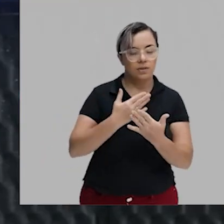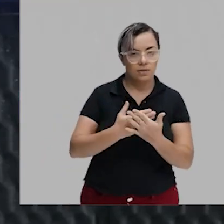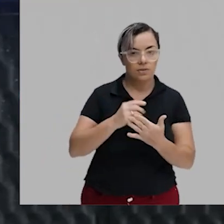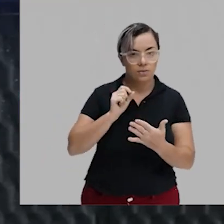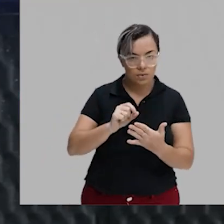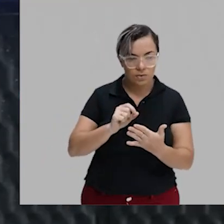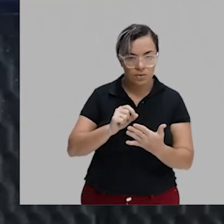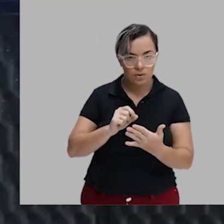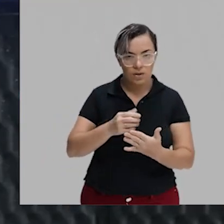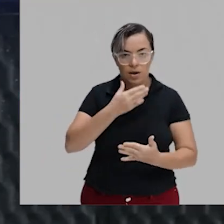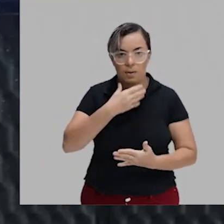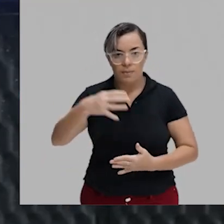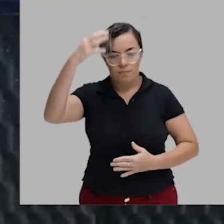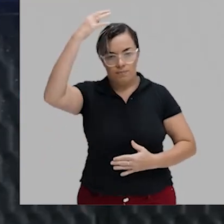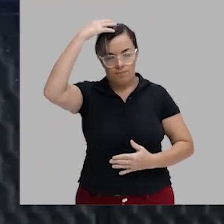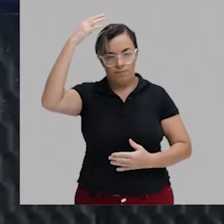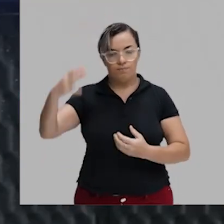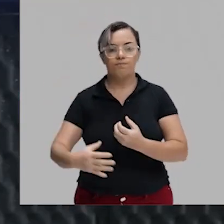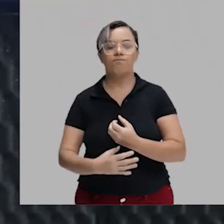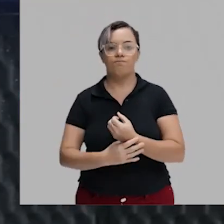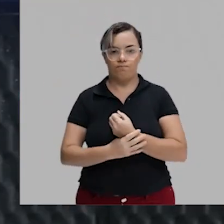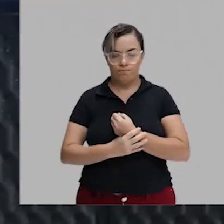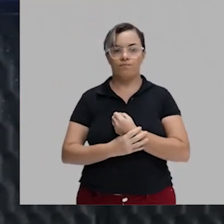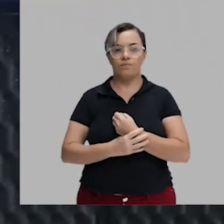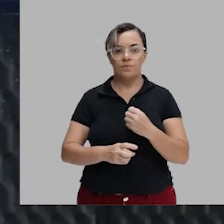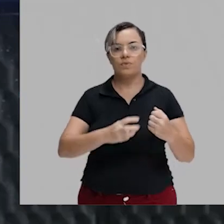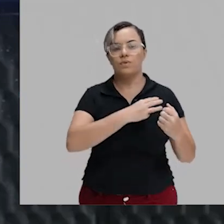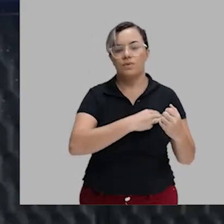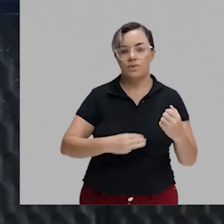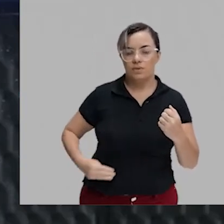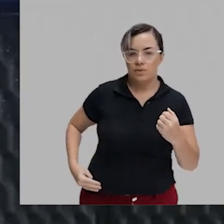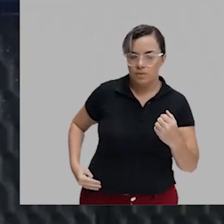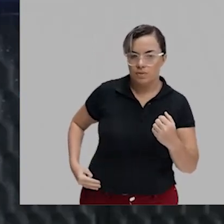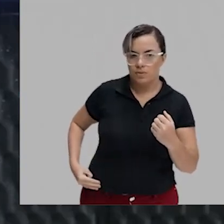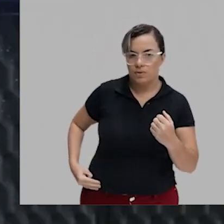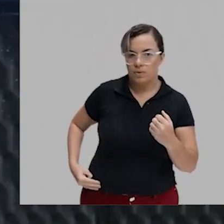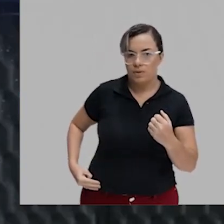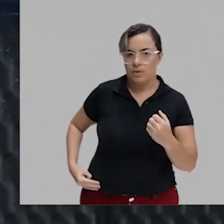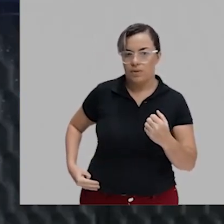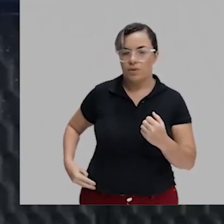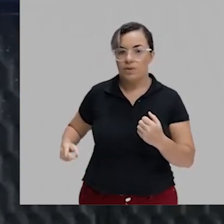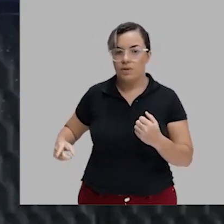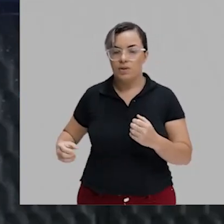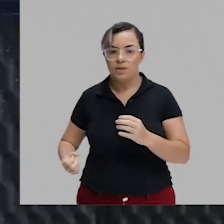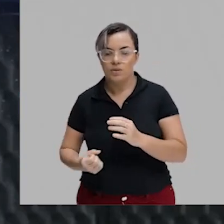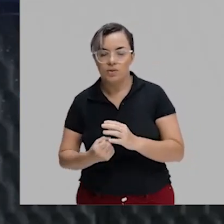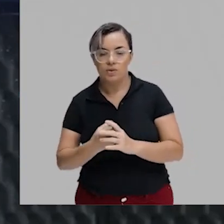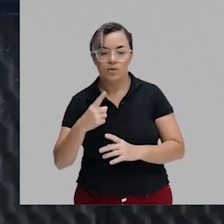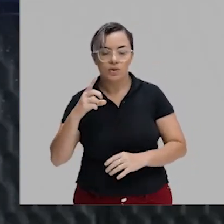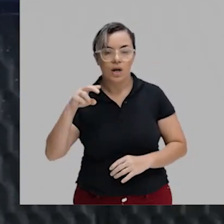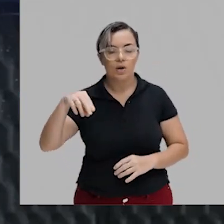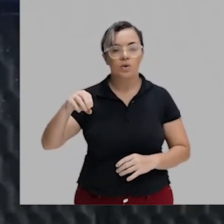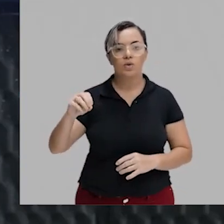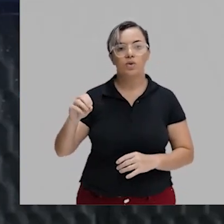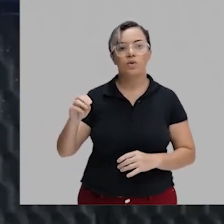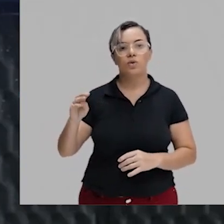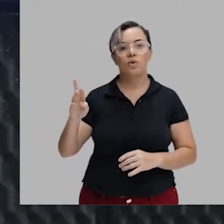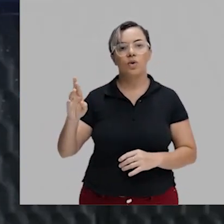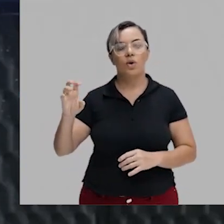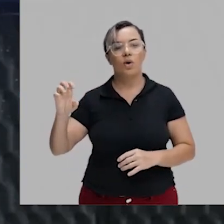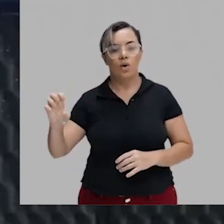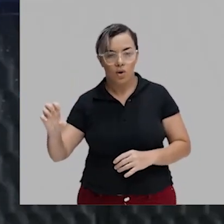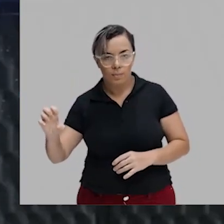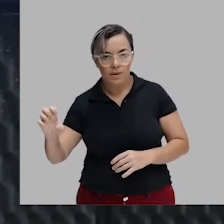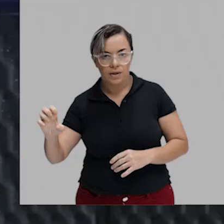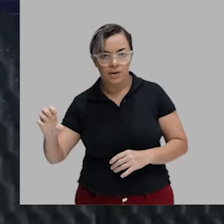monarcas, por ministros provenientes da nobreza. Ministros provenientes